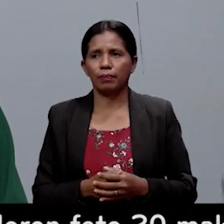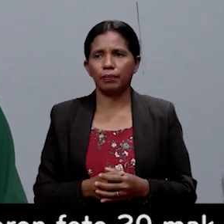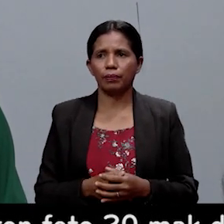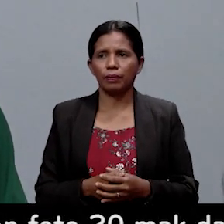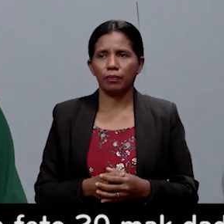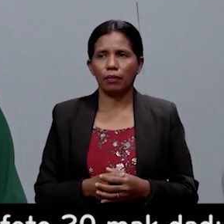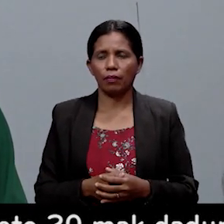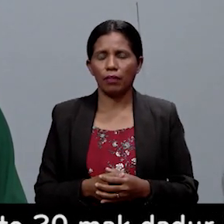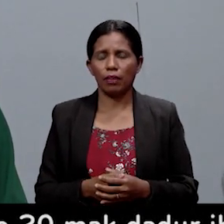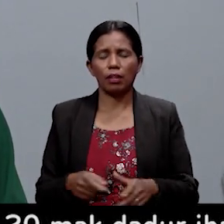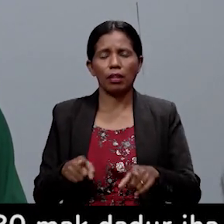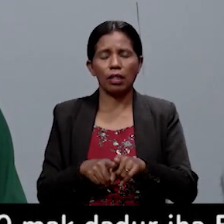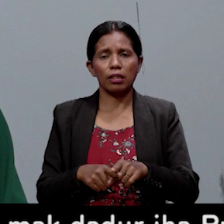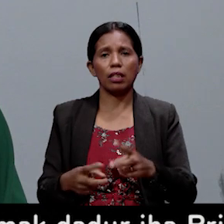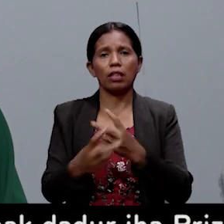ruin horanya.